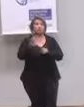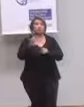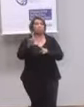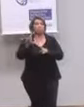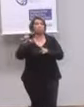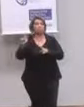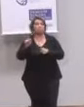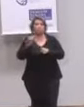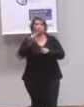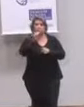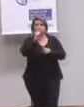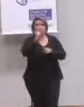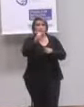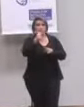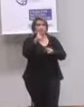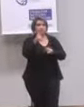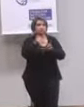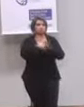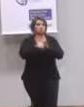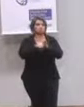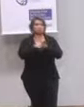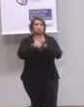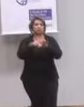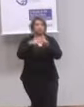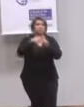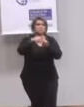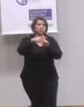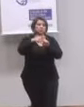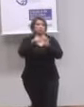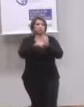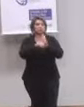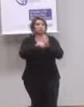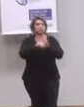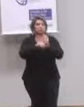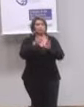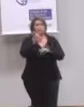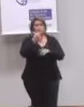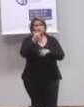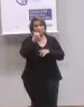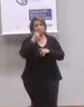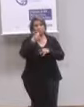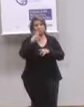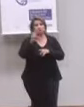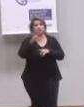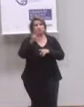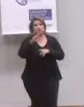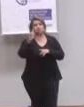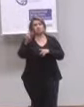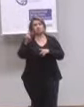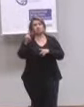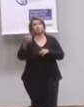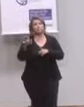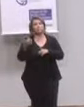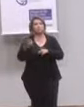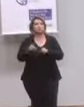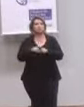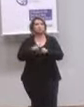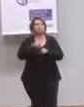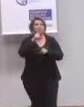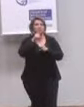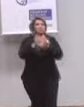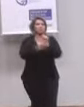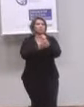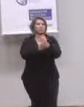lateral amiotrófica, não temos nenhum trial positivo falando que altas doses de vitamina D ou doses elevadas de vitamina D garantem